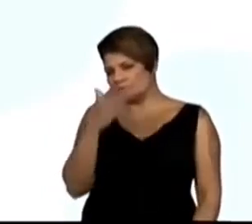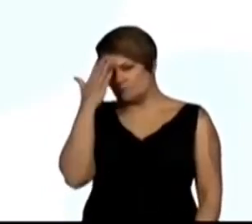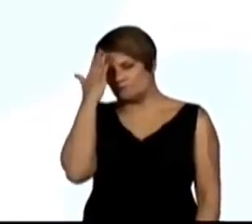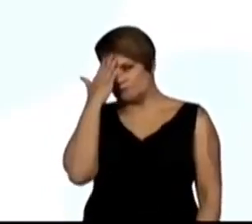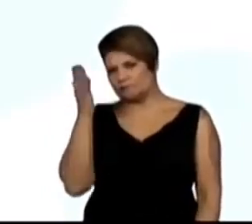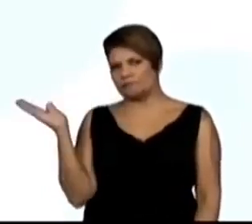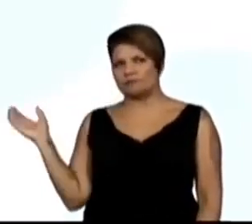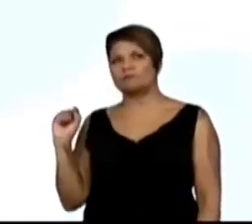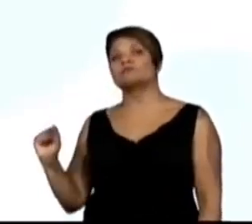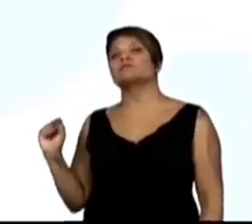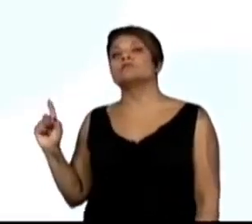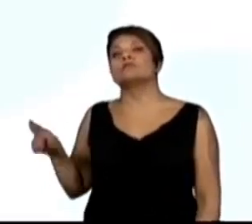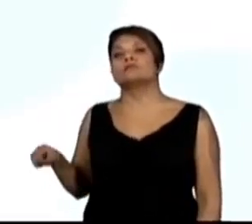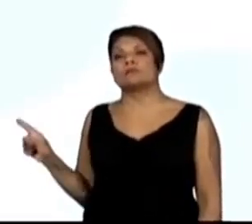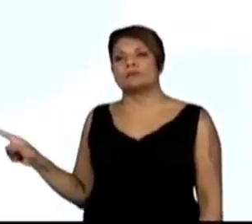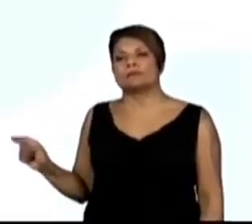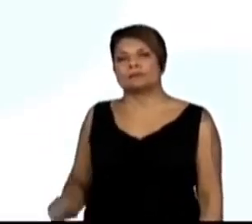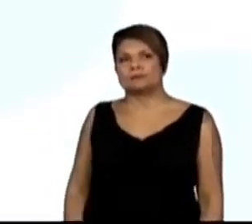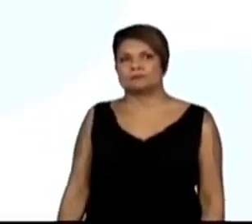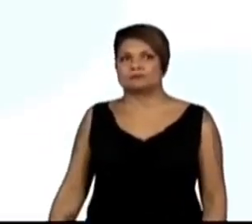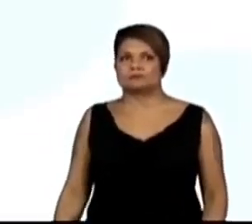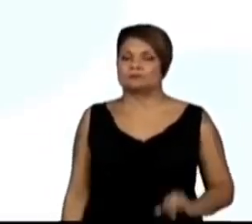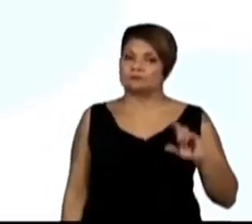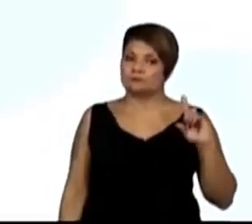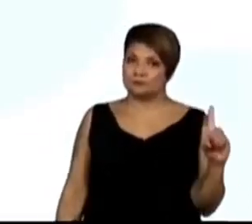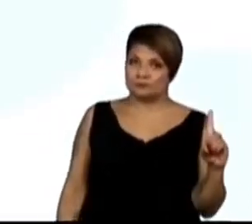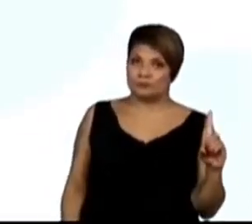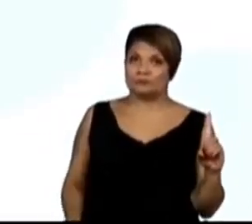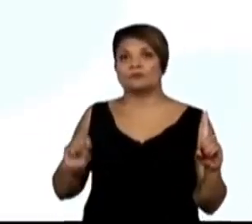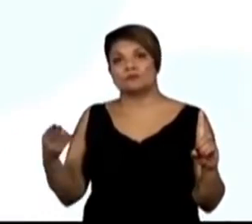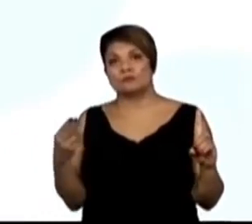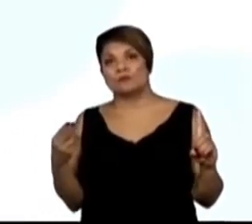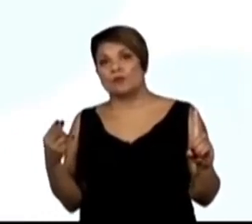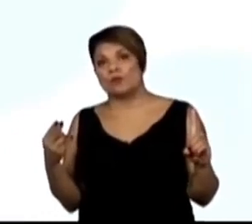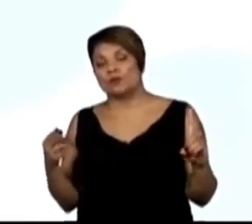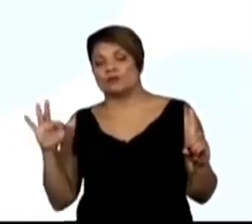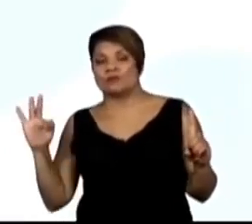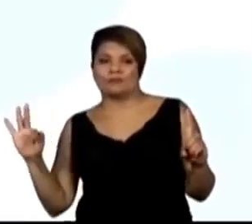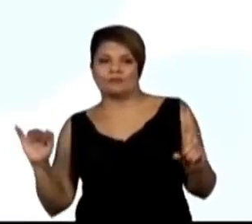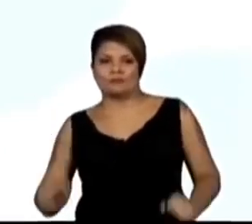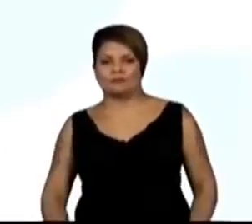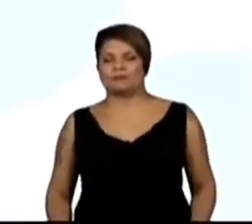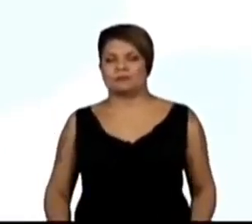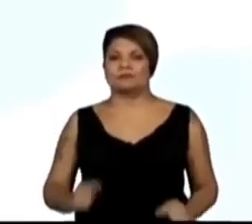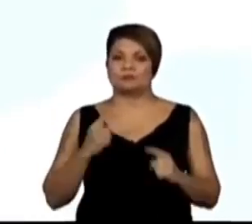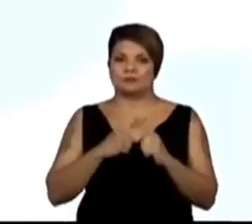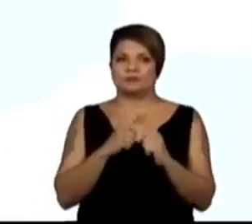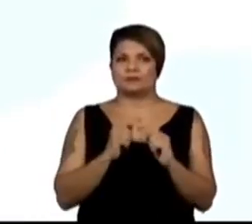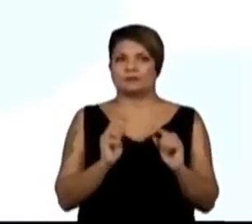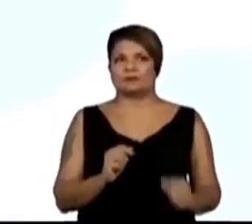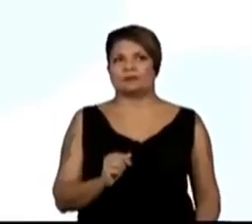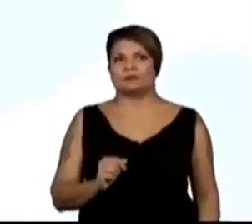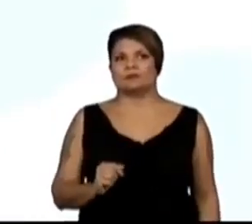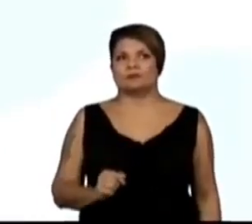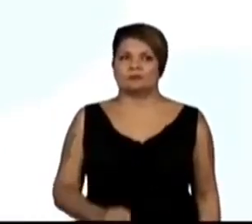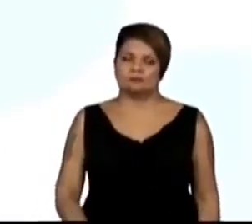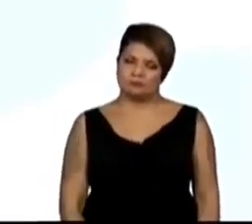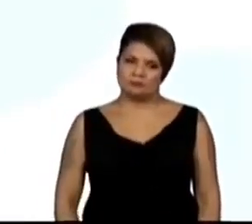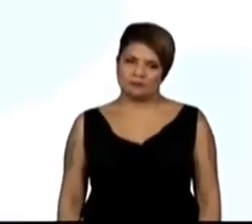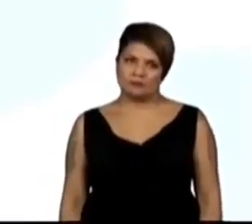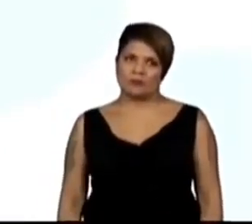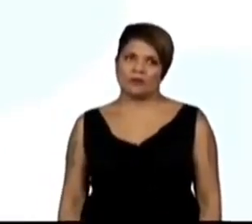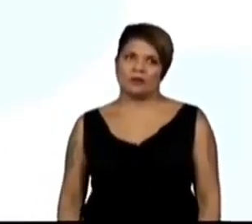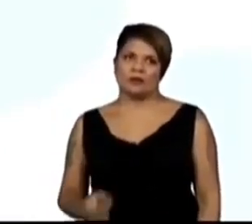quem que é essa coleção? Será que a professora já facilitou o agrupamento? Porque quando eu venho aqui, ó, deixa eu mudar minha cor.